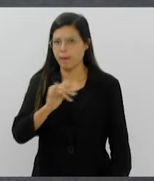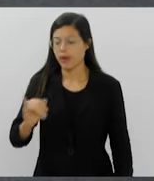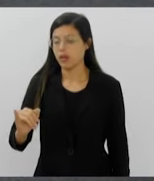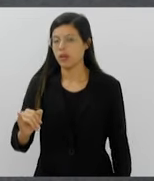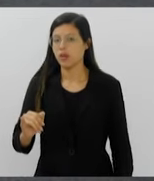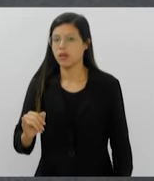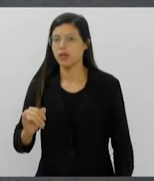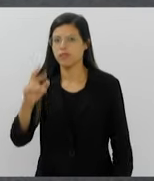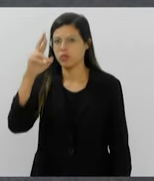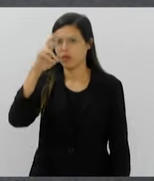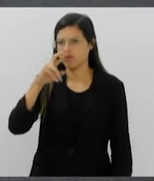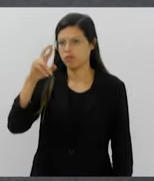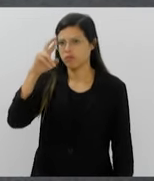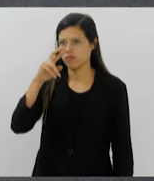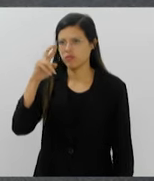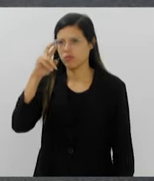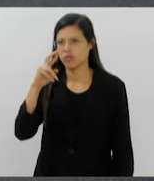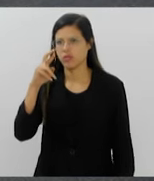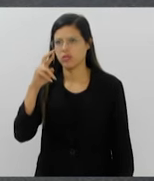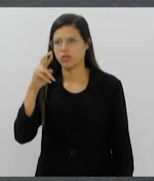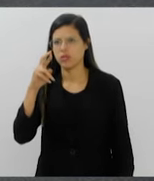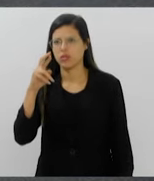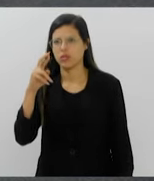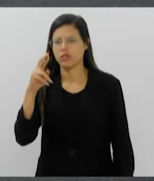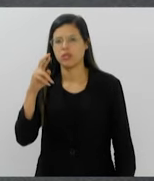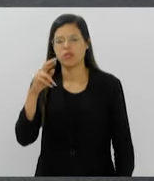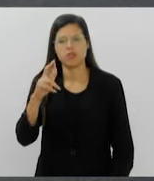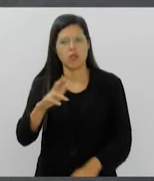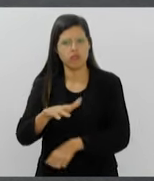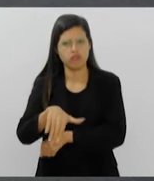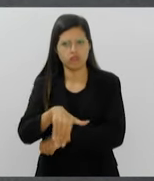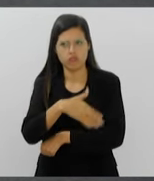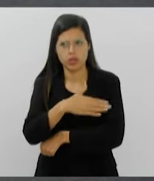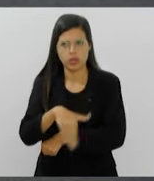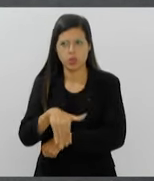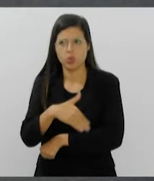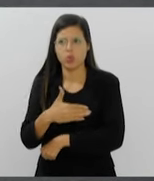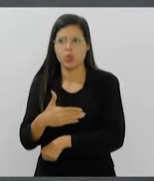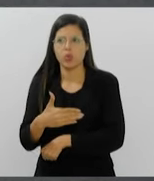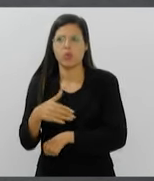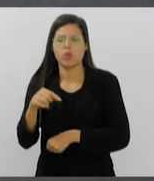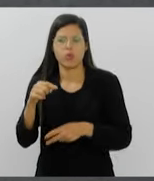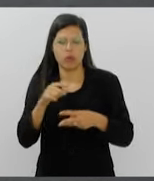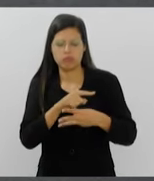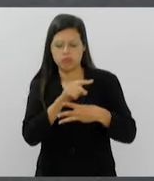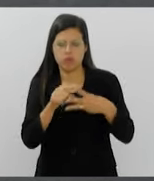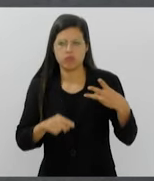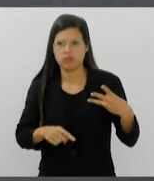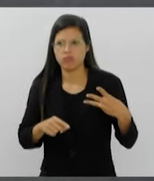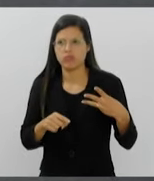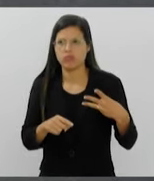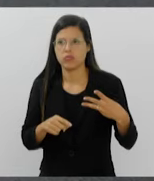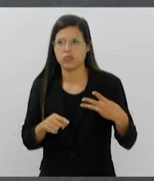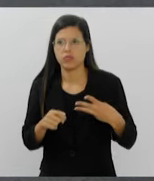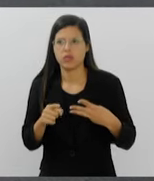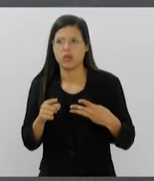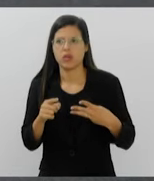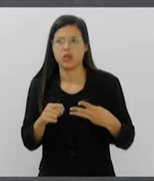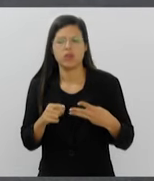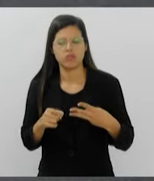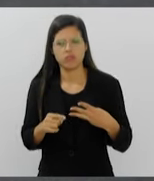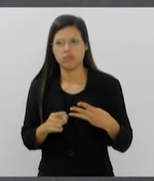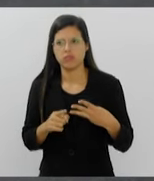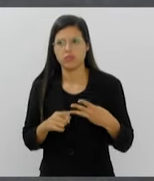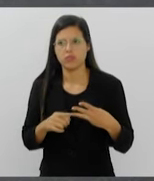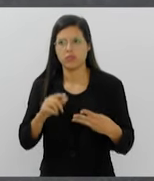as fiscalizações que nos notabilizaram nas ruas. E aí me refiro a Vossa Excelência, deputado Felipe Pombel, ao meu mandato, ao